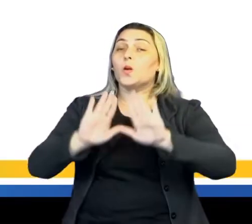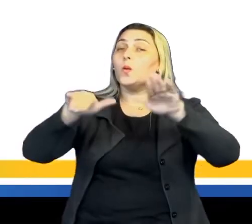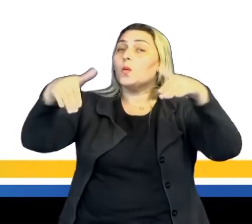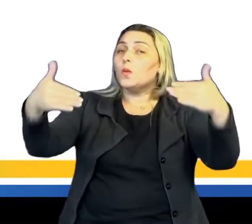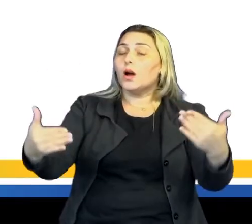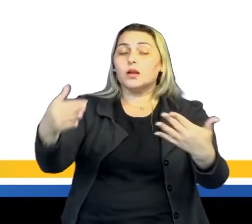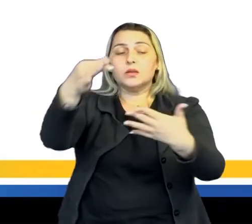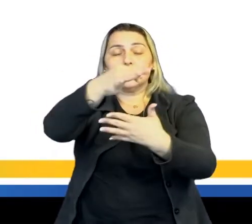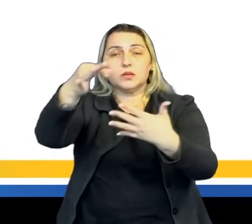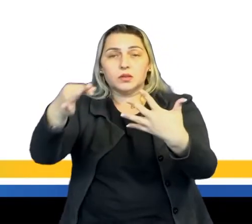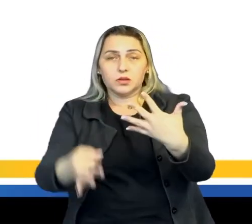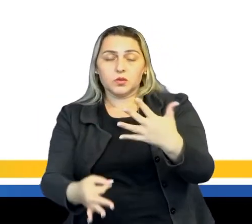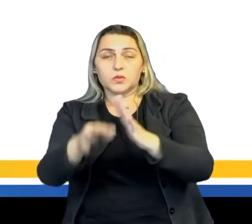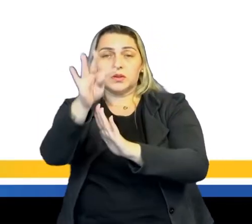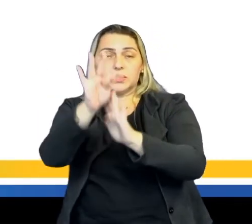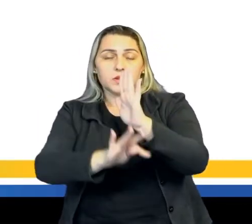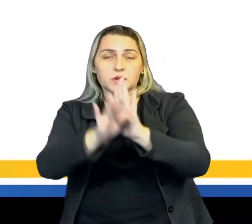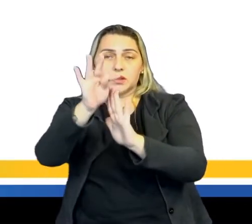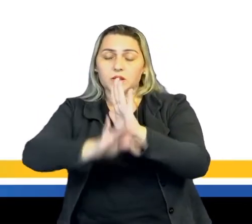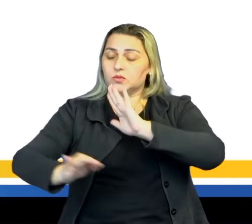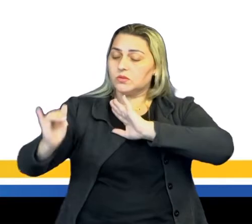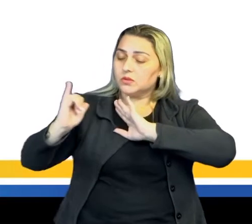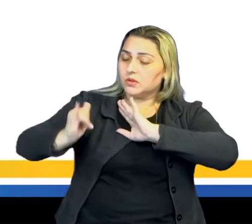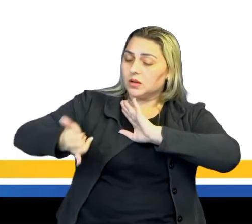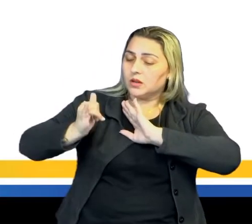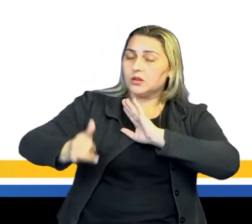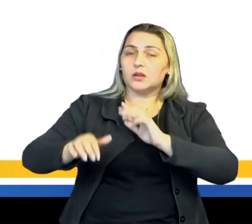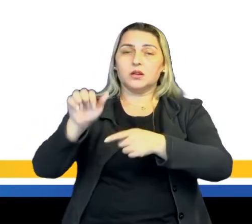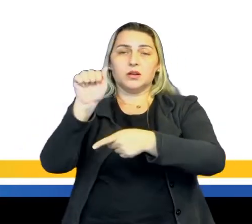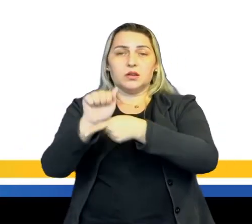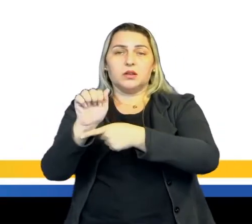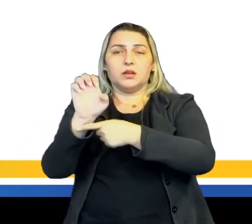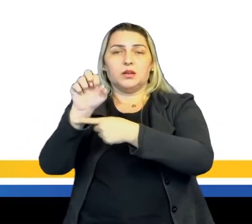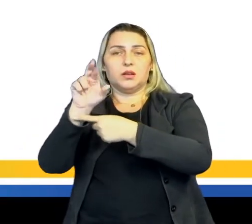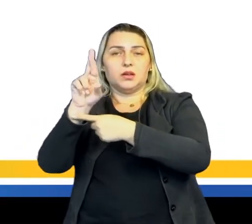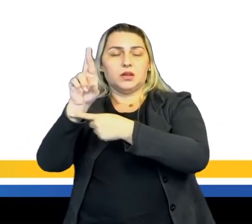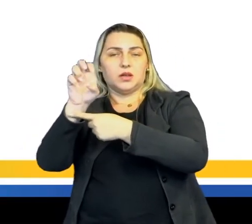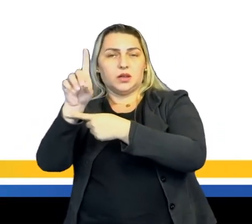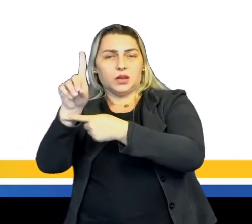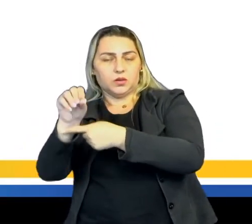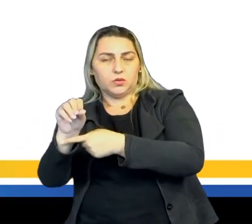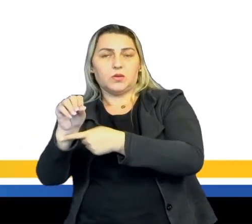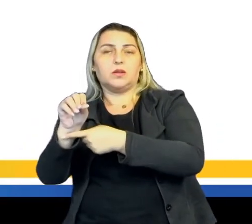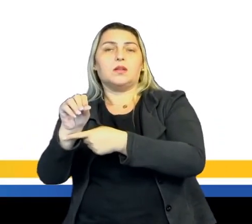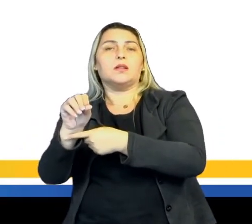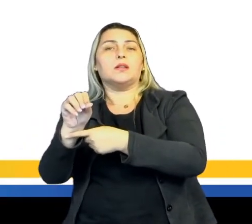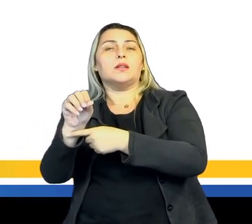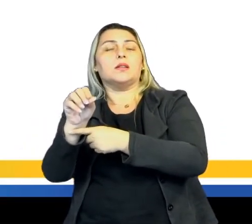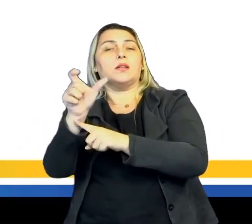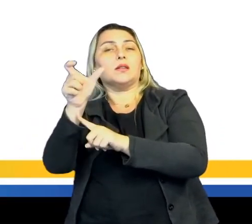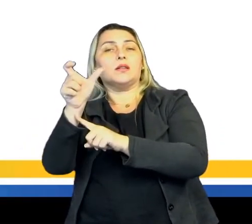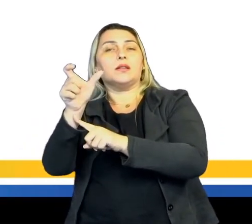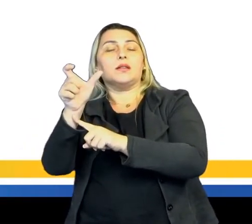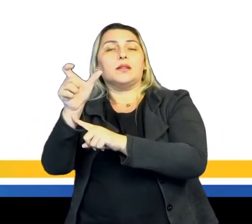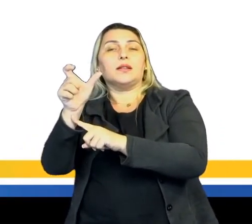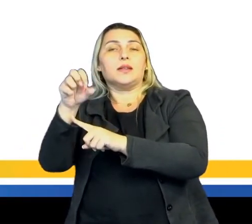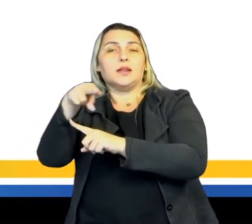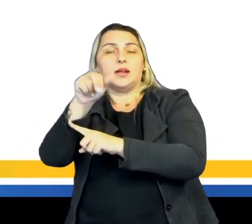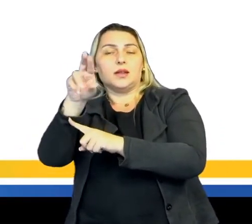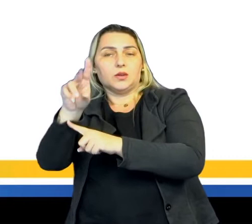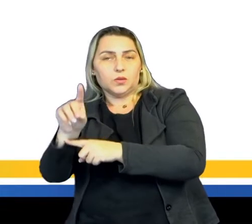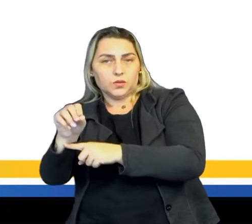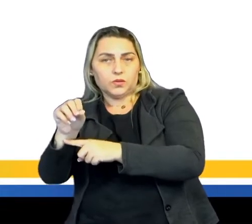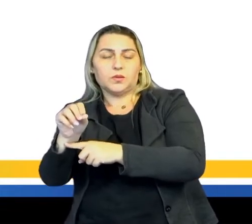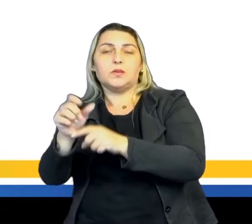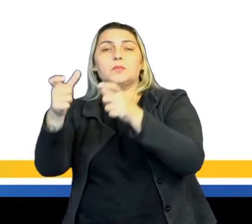Quais os elementos de um texto narrativo? Letra A, enredo, narrador e tempo. Espaço,